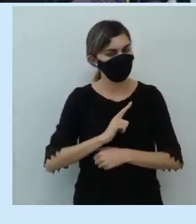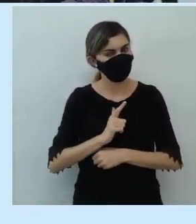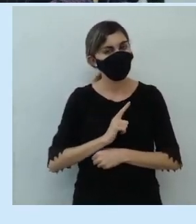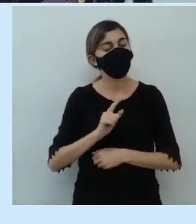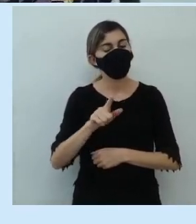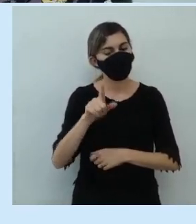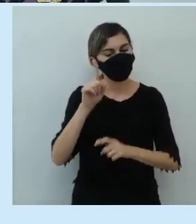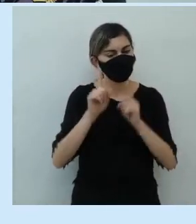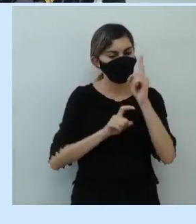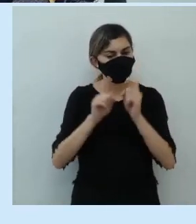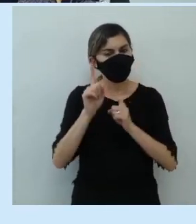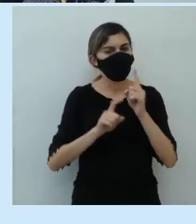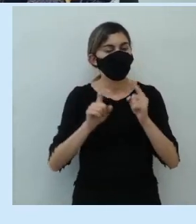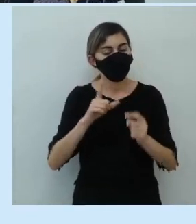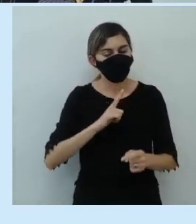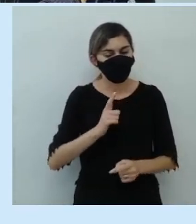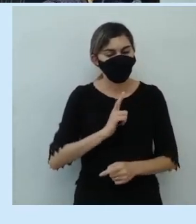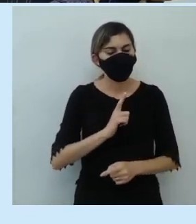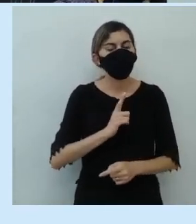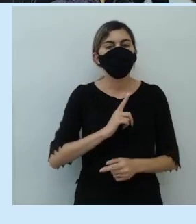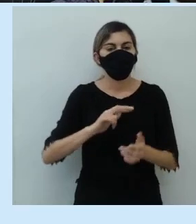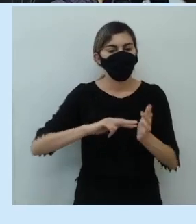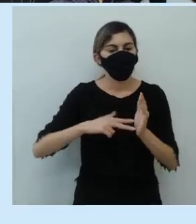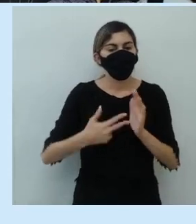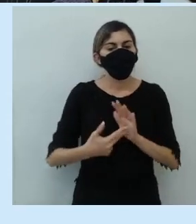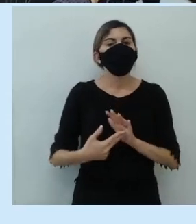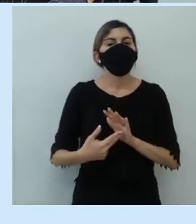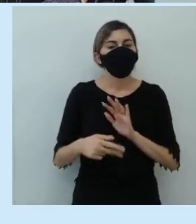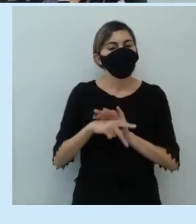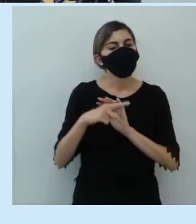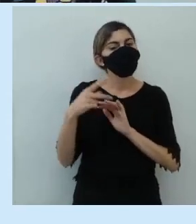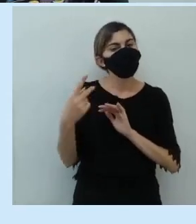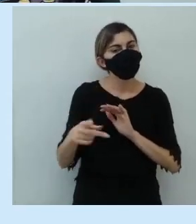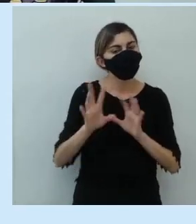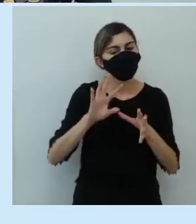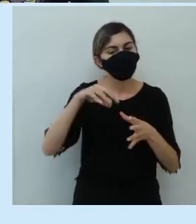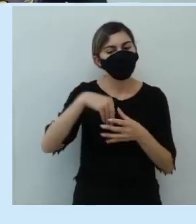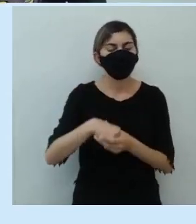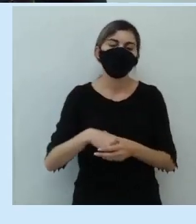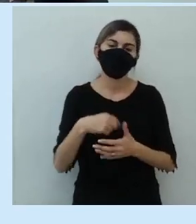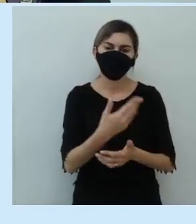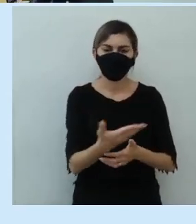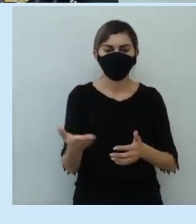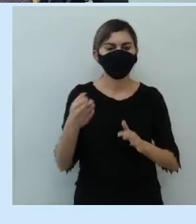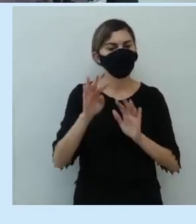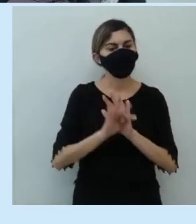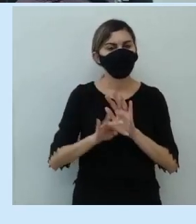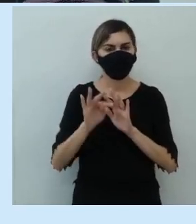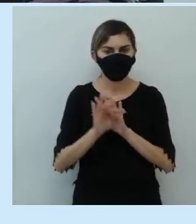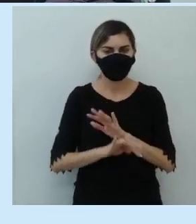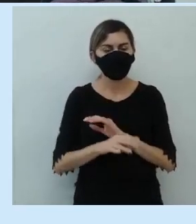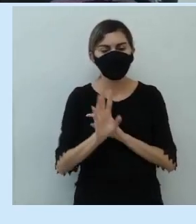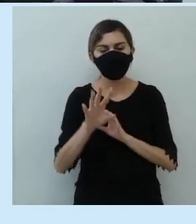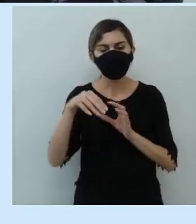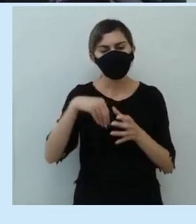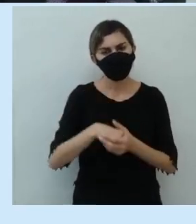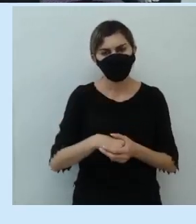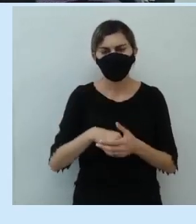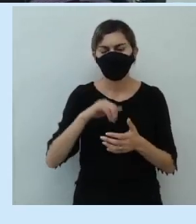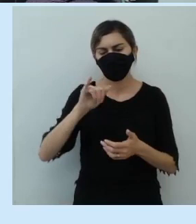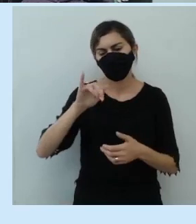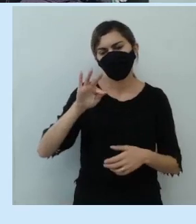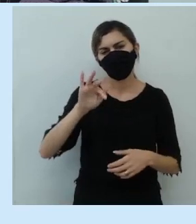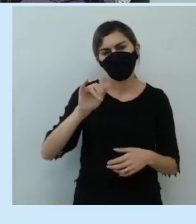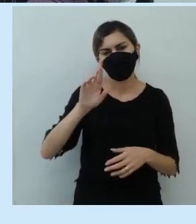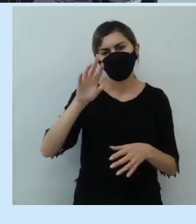Essa expressão tem um sentido próprio dentro daquele texto. Então, é isso que é inferir.